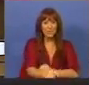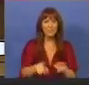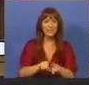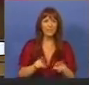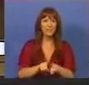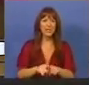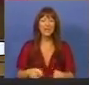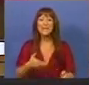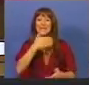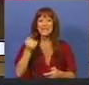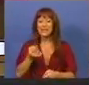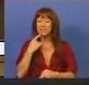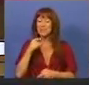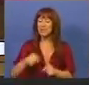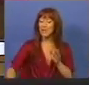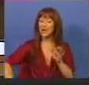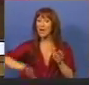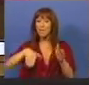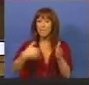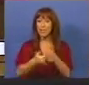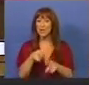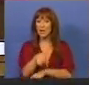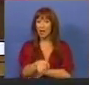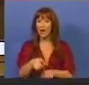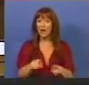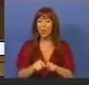Cedo percebemos que esta proposta